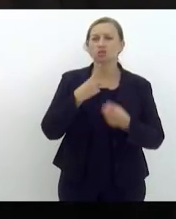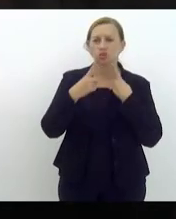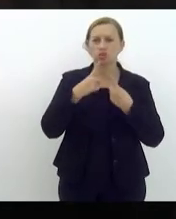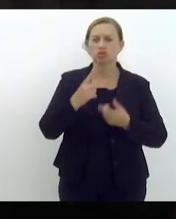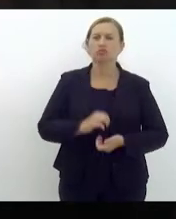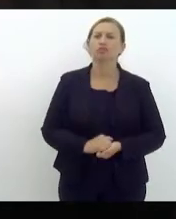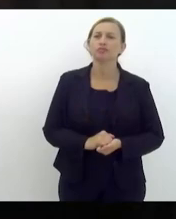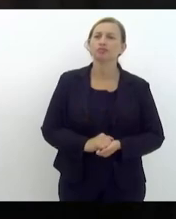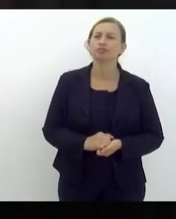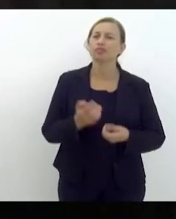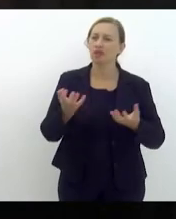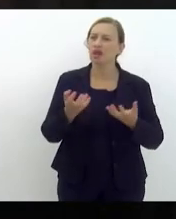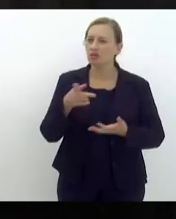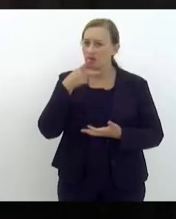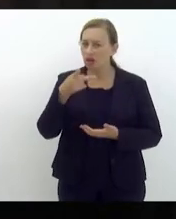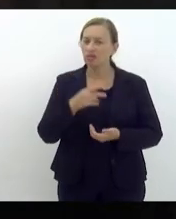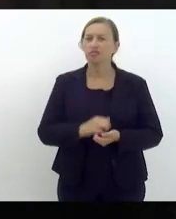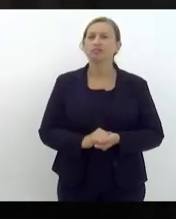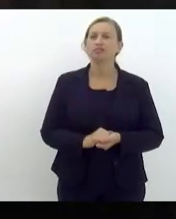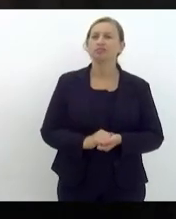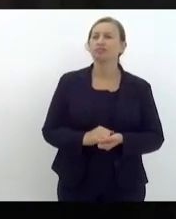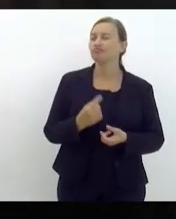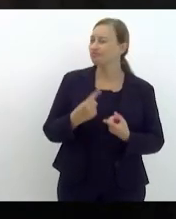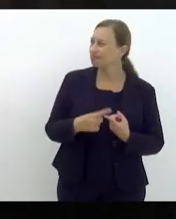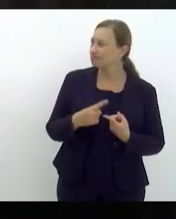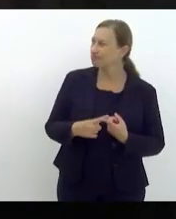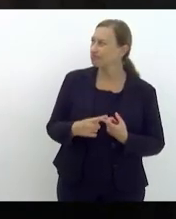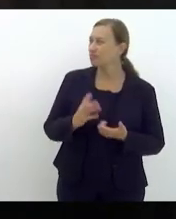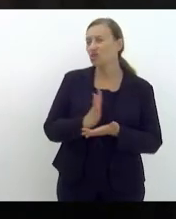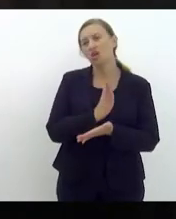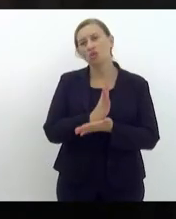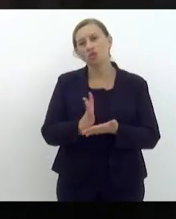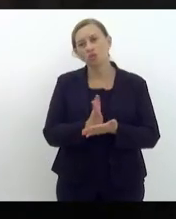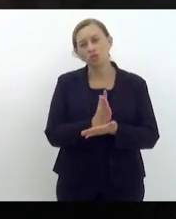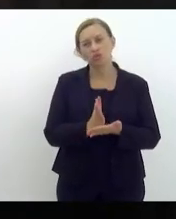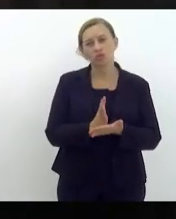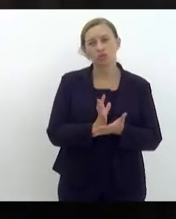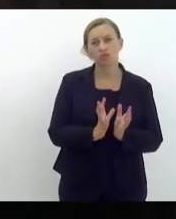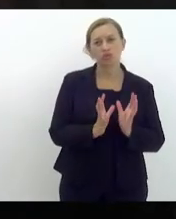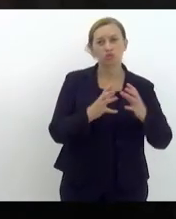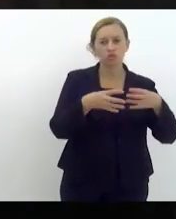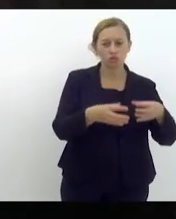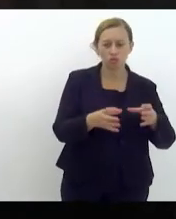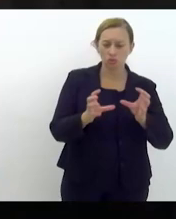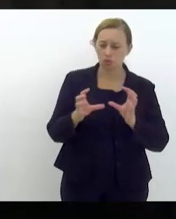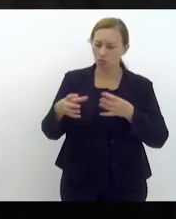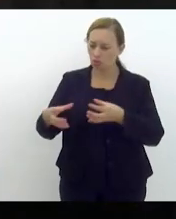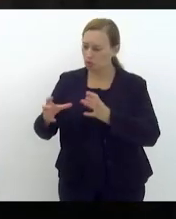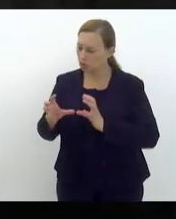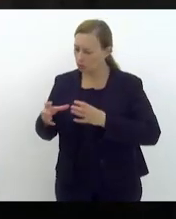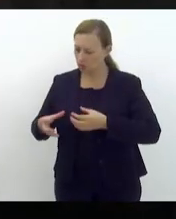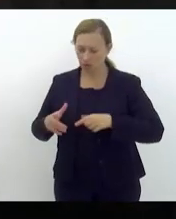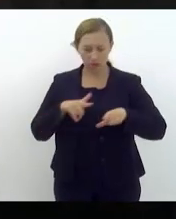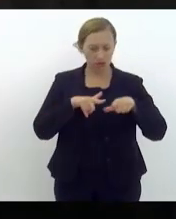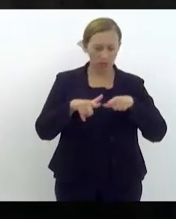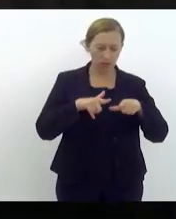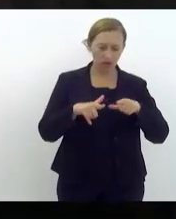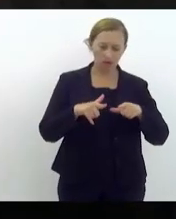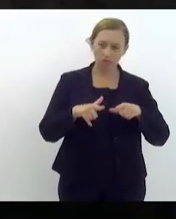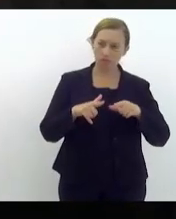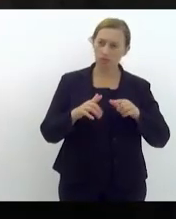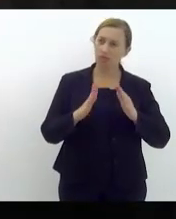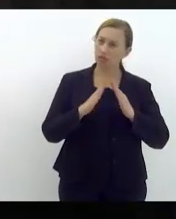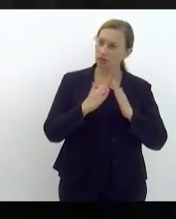discussão quero dizer isso porque em alguns setores principalmente no setor